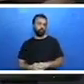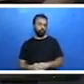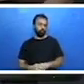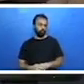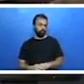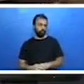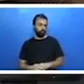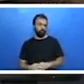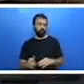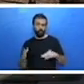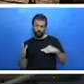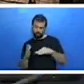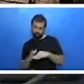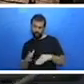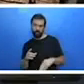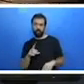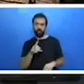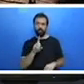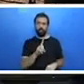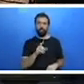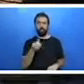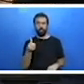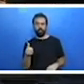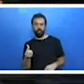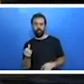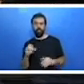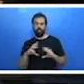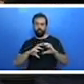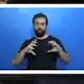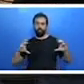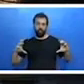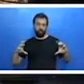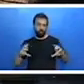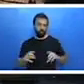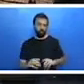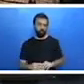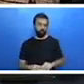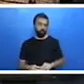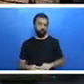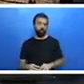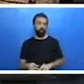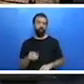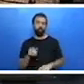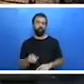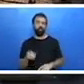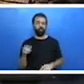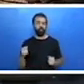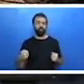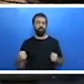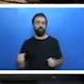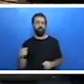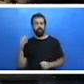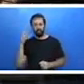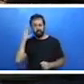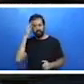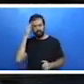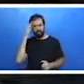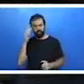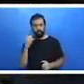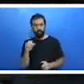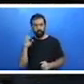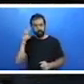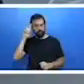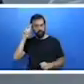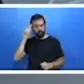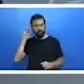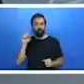16ª estrofe, tá bom? O que devemos lembrar sobre a história do cordel? Olha lá, olha